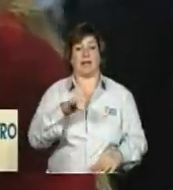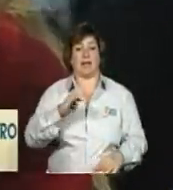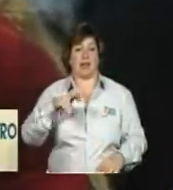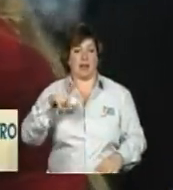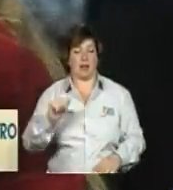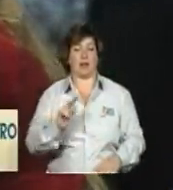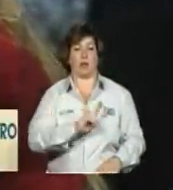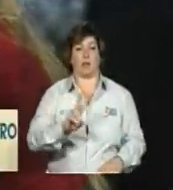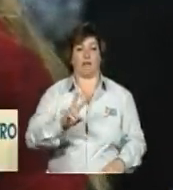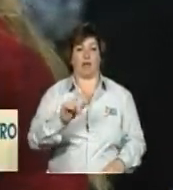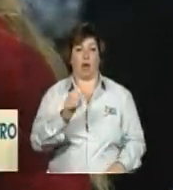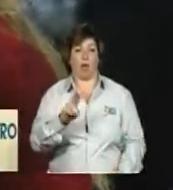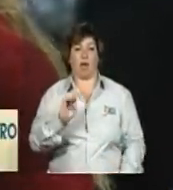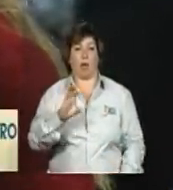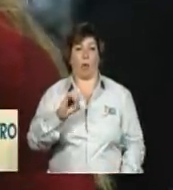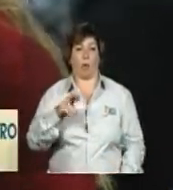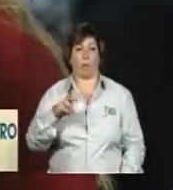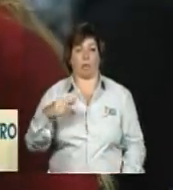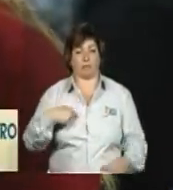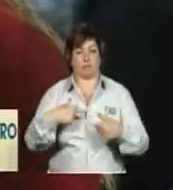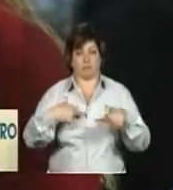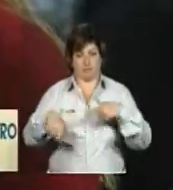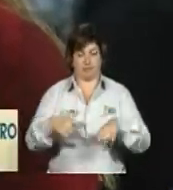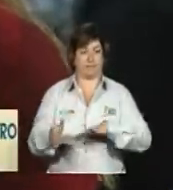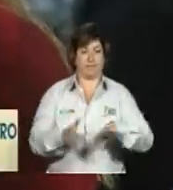Econômico. Outra pergunta que eu queria fazer